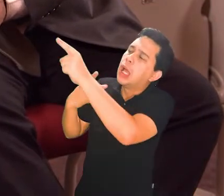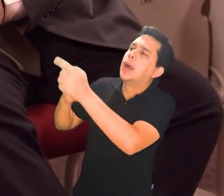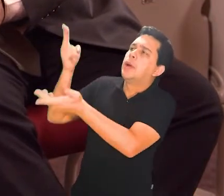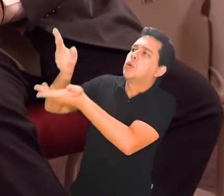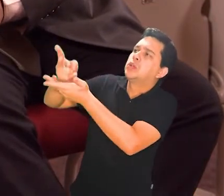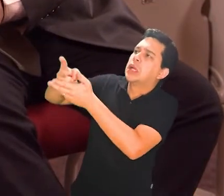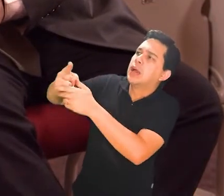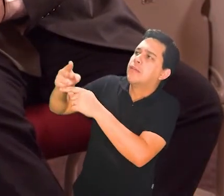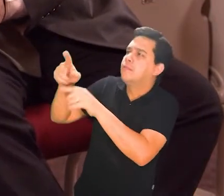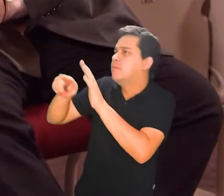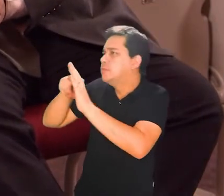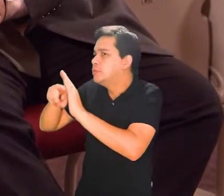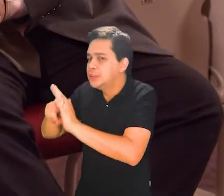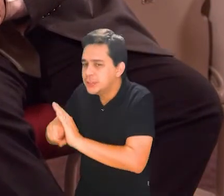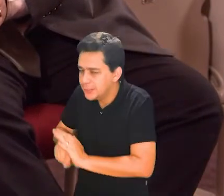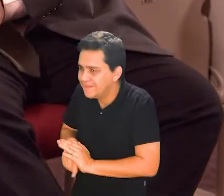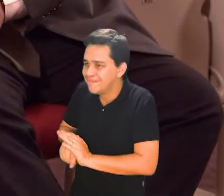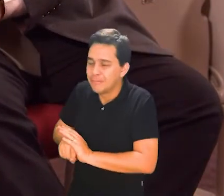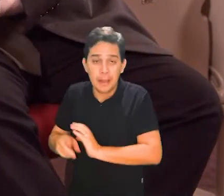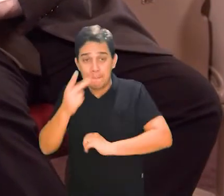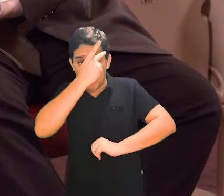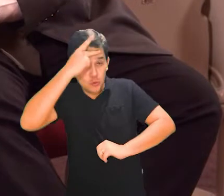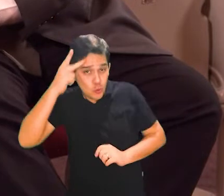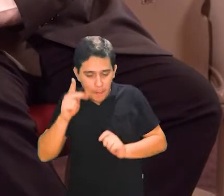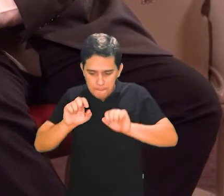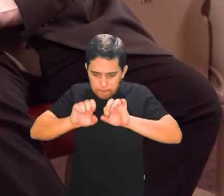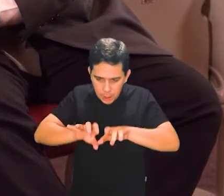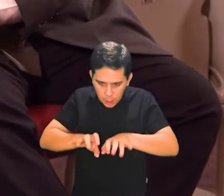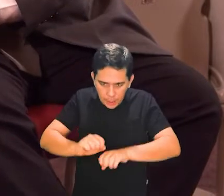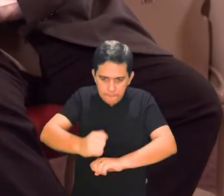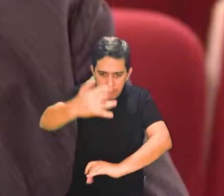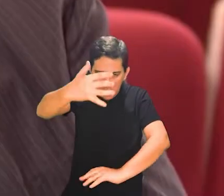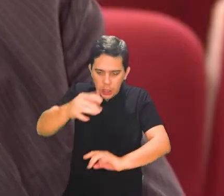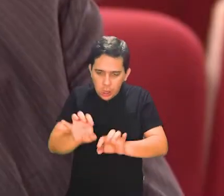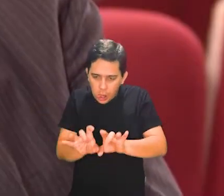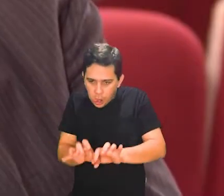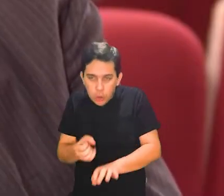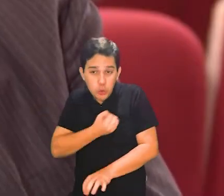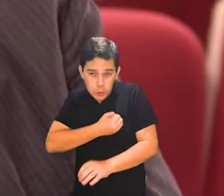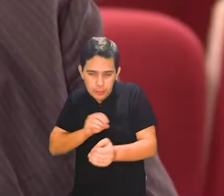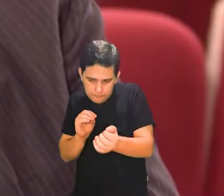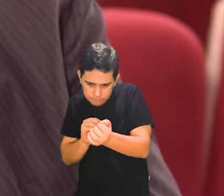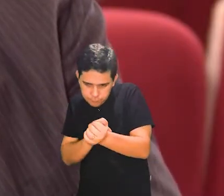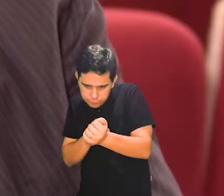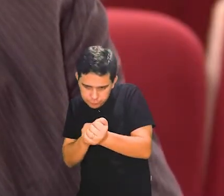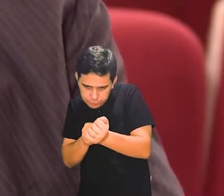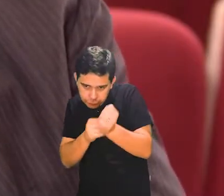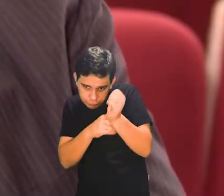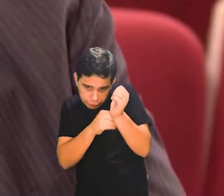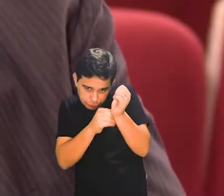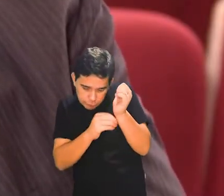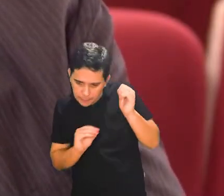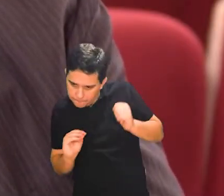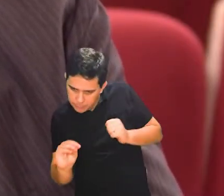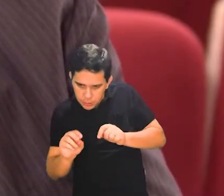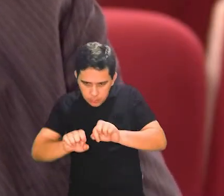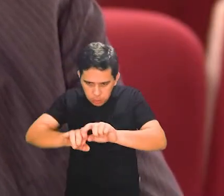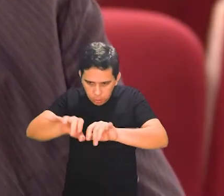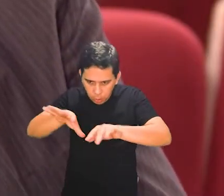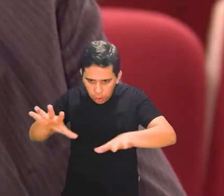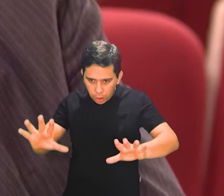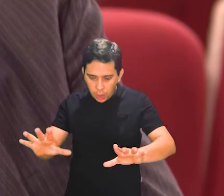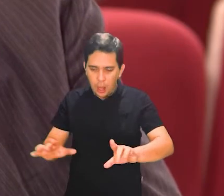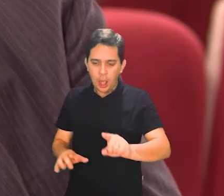clicar naquele número, ele vai identificar para que promotoria foi encaminhado. Mas, de qualquer maneira, ele vai receber um e-mail em cada